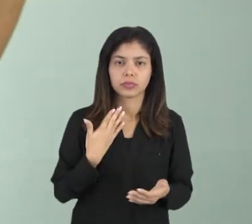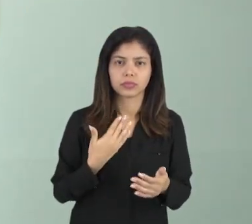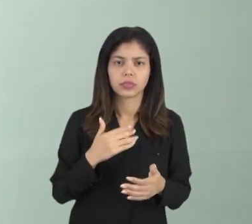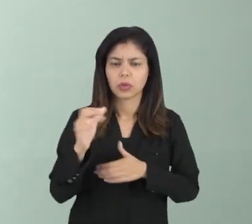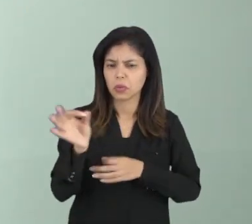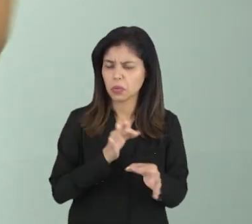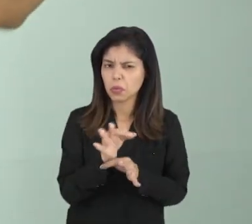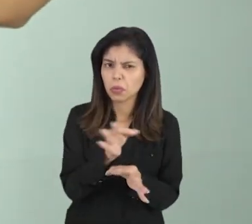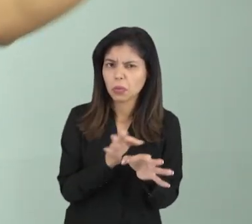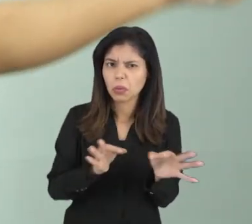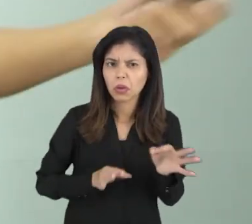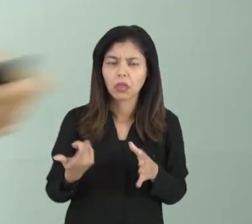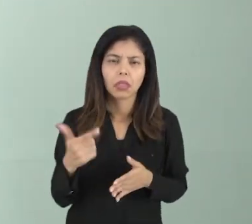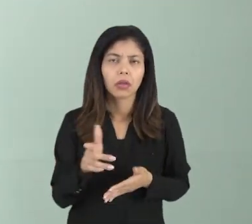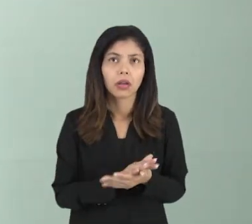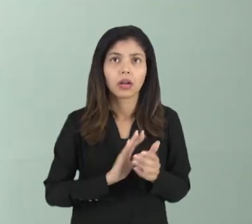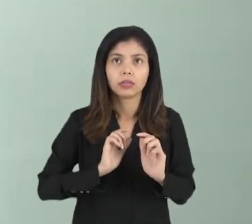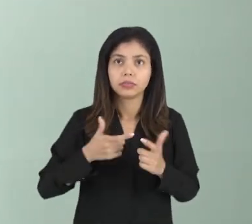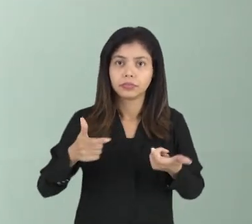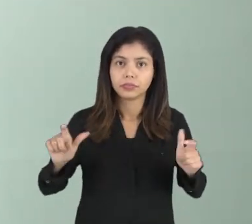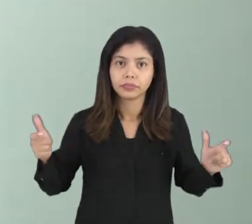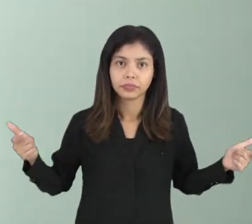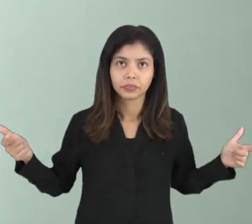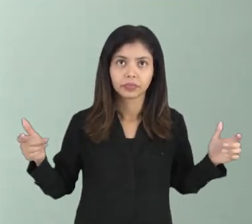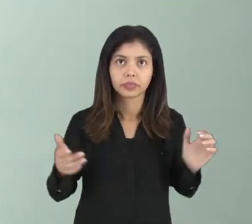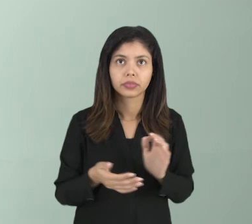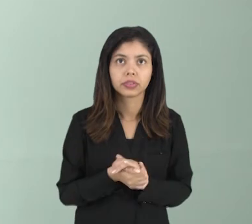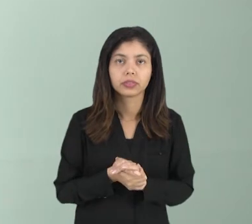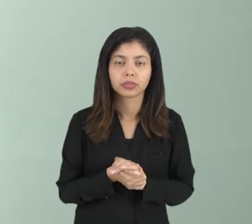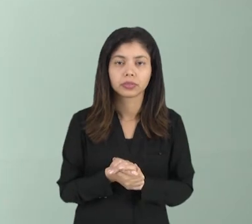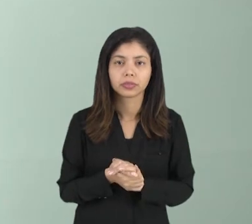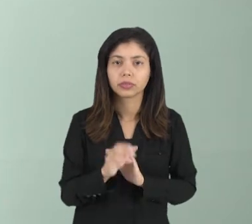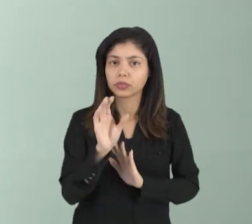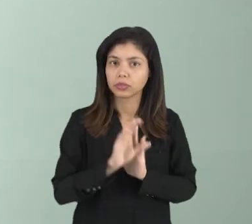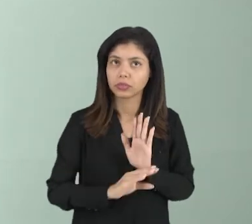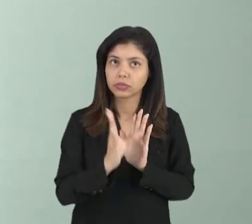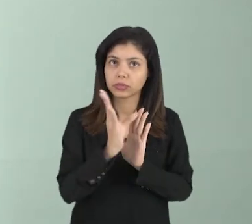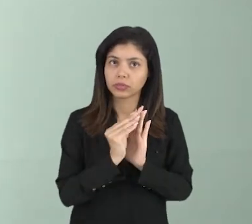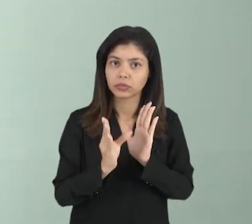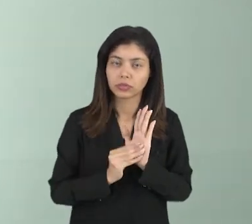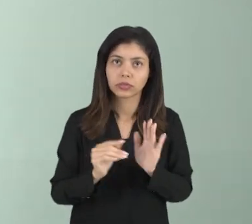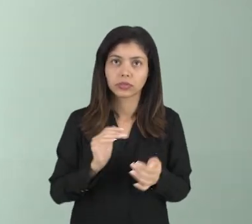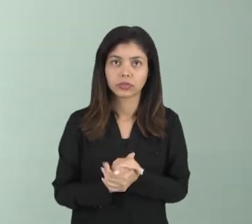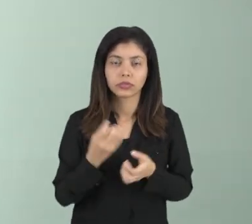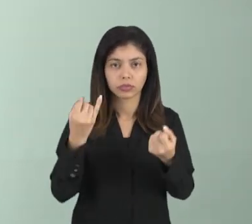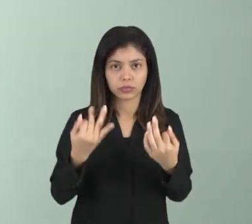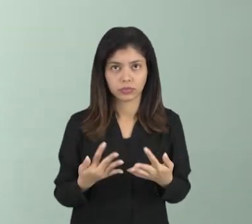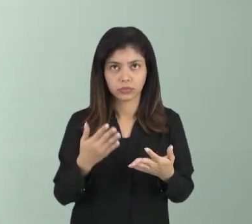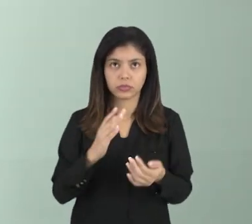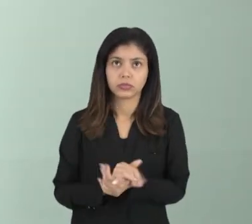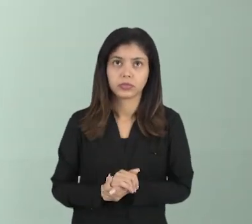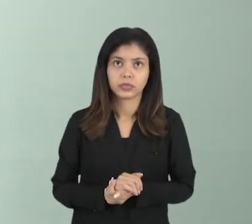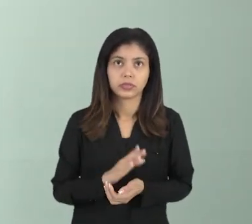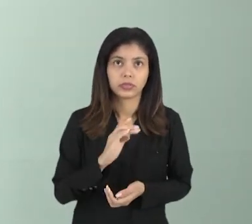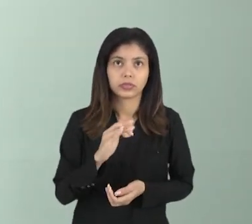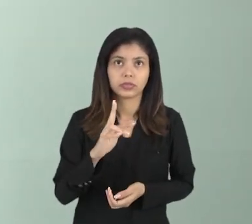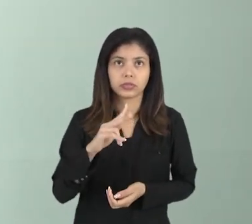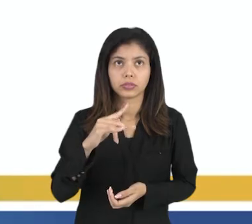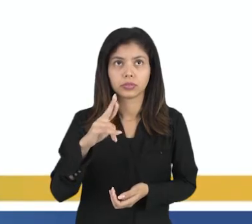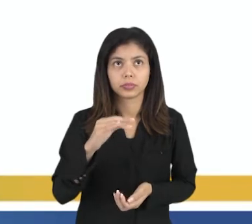do universo, ela está aumentando cada vez mais. Isso é o conceito de entropia, aplicado nos fenômenos diários, tudo